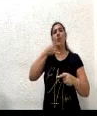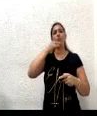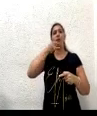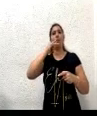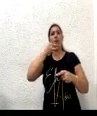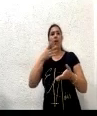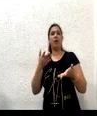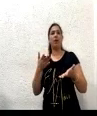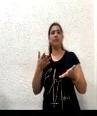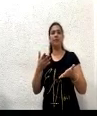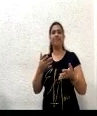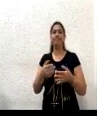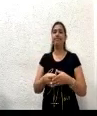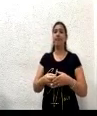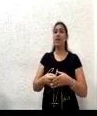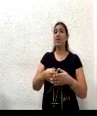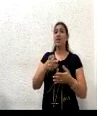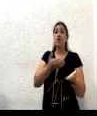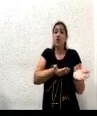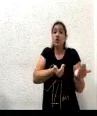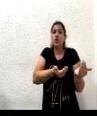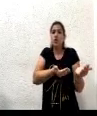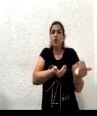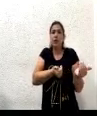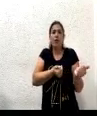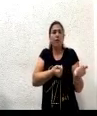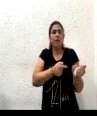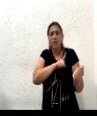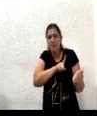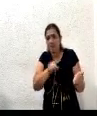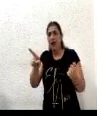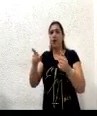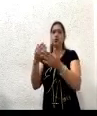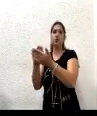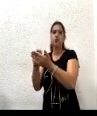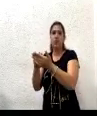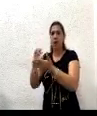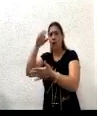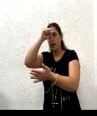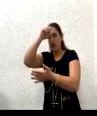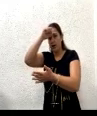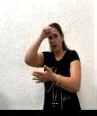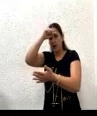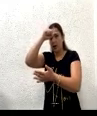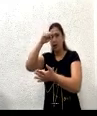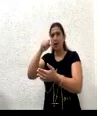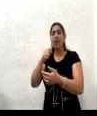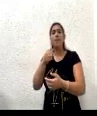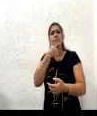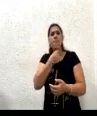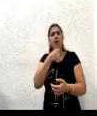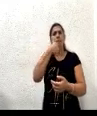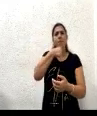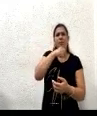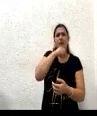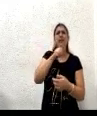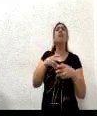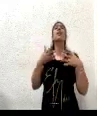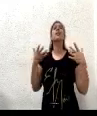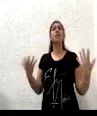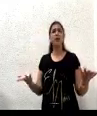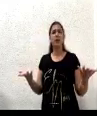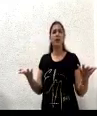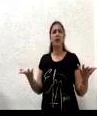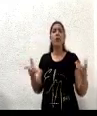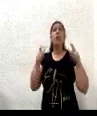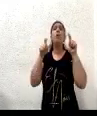pinga. E jovem tem que estar na escola para estudar, para aprender. Cadê o pai, a mãe dessas